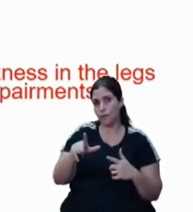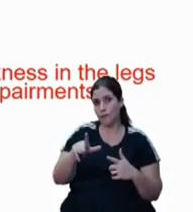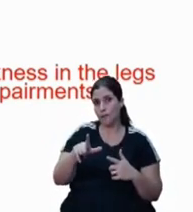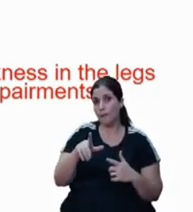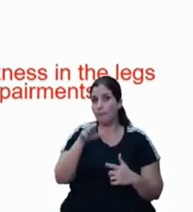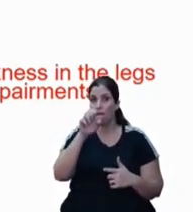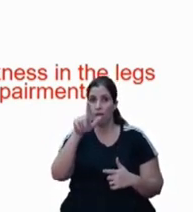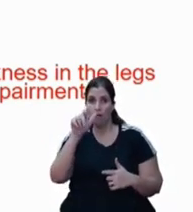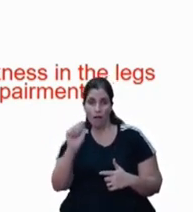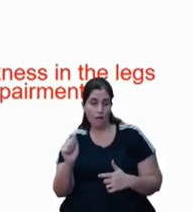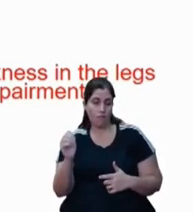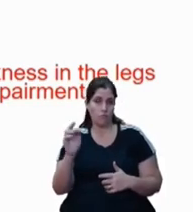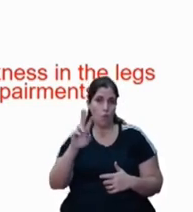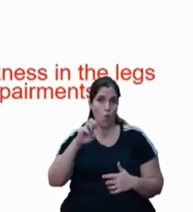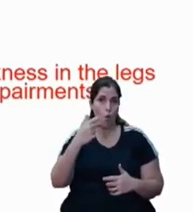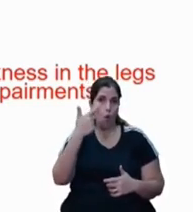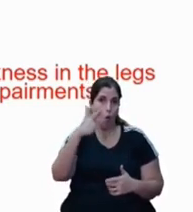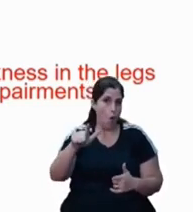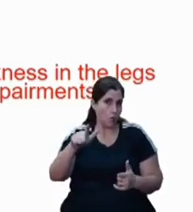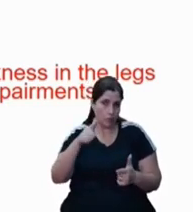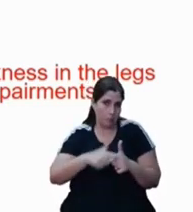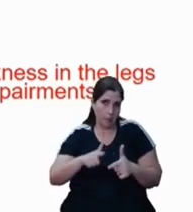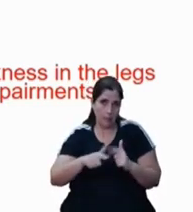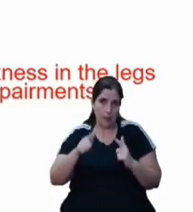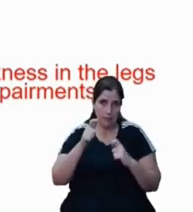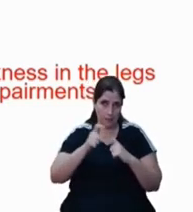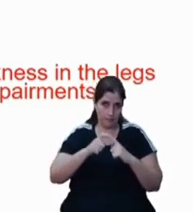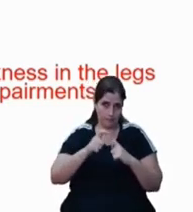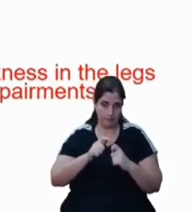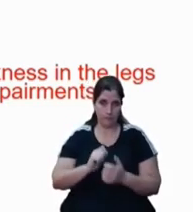amiotrófica, ou alguma outra condição médica.